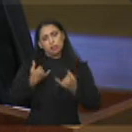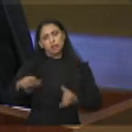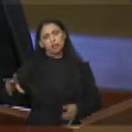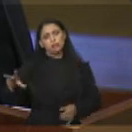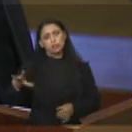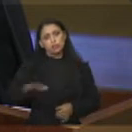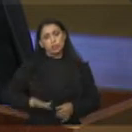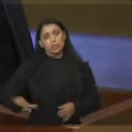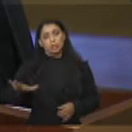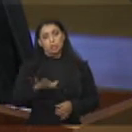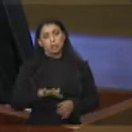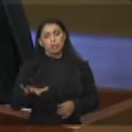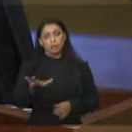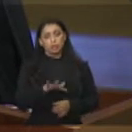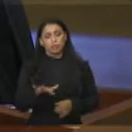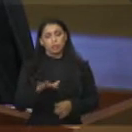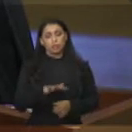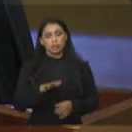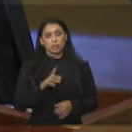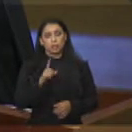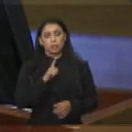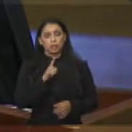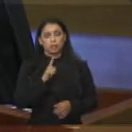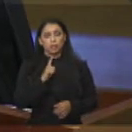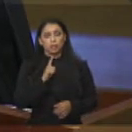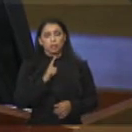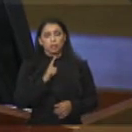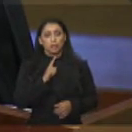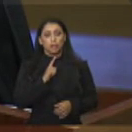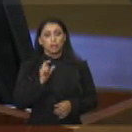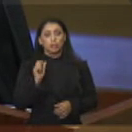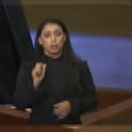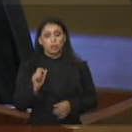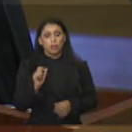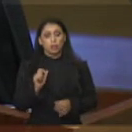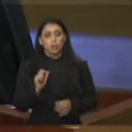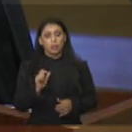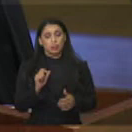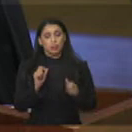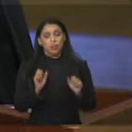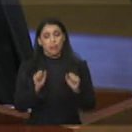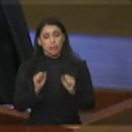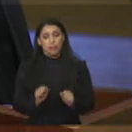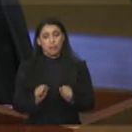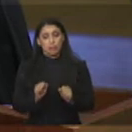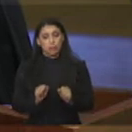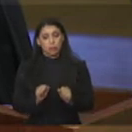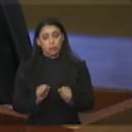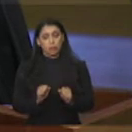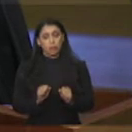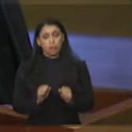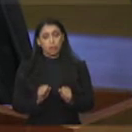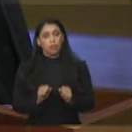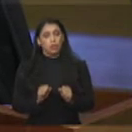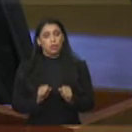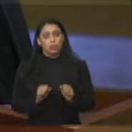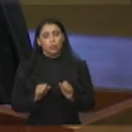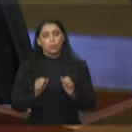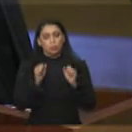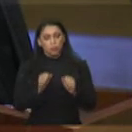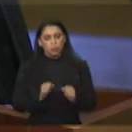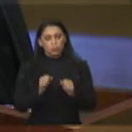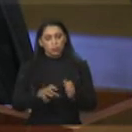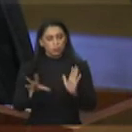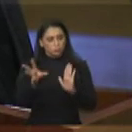atenção ainda a criação do Comitê Central de Governança de Dados, com poder de deliberar sobre a exata extensão dos dados biográficos